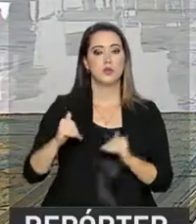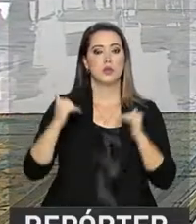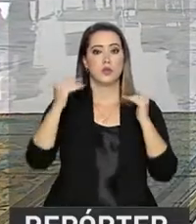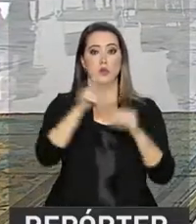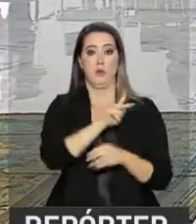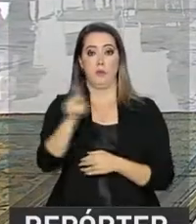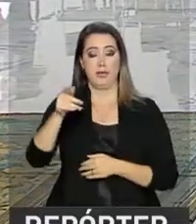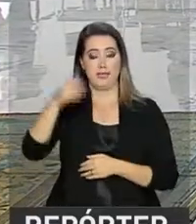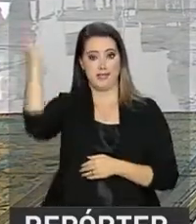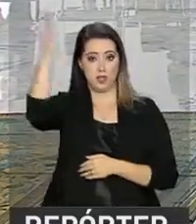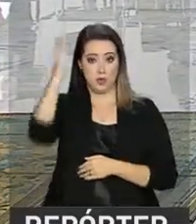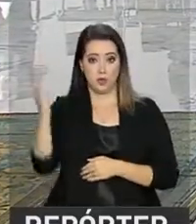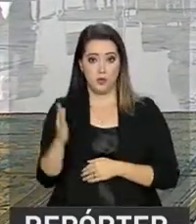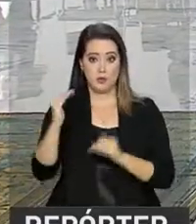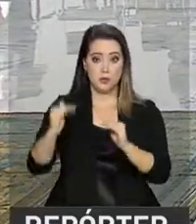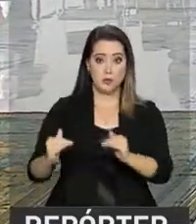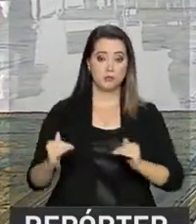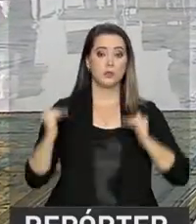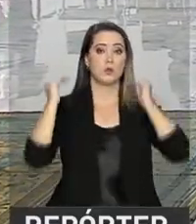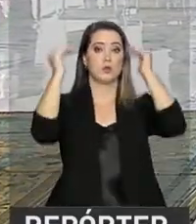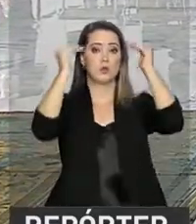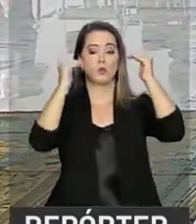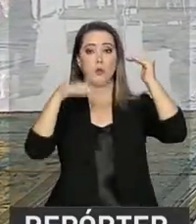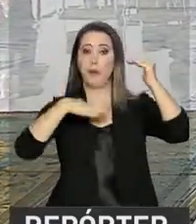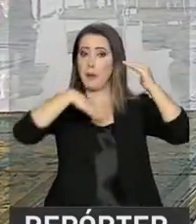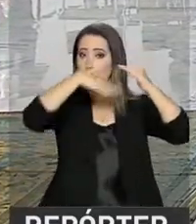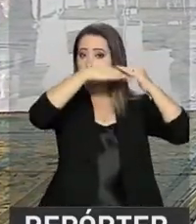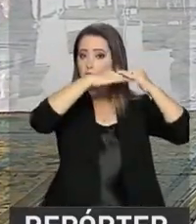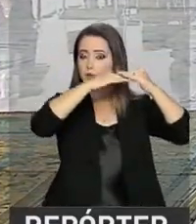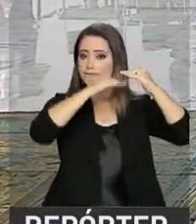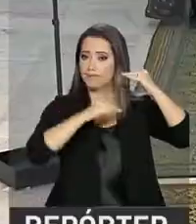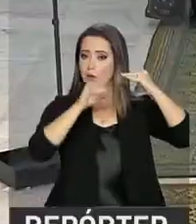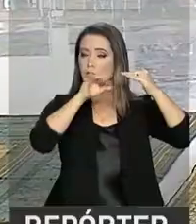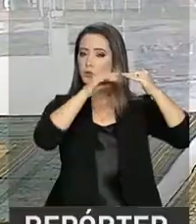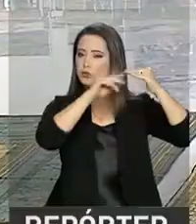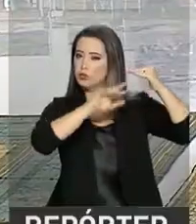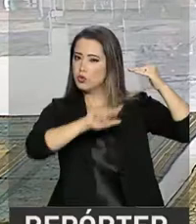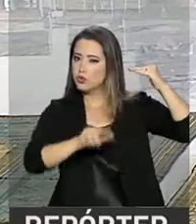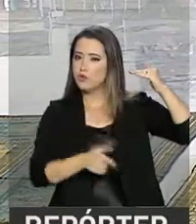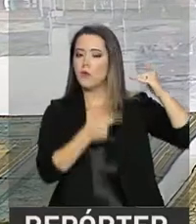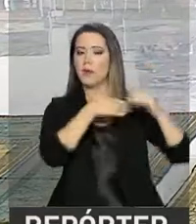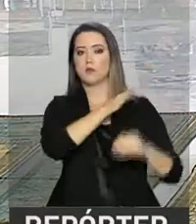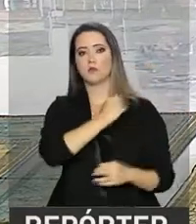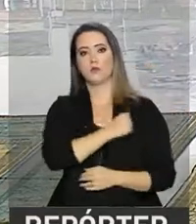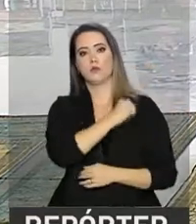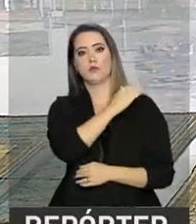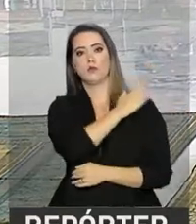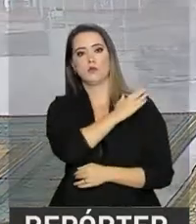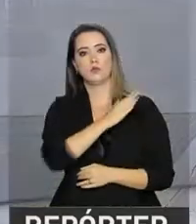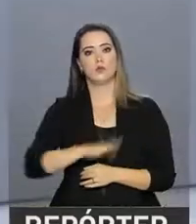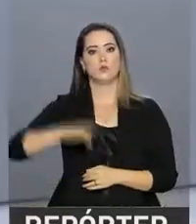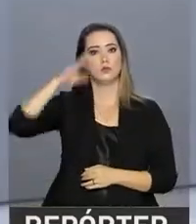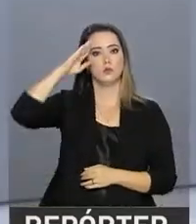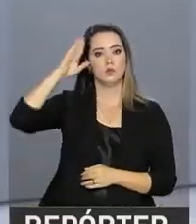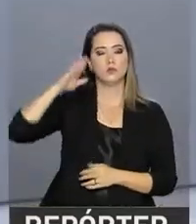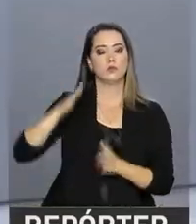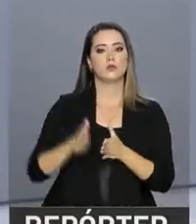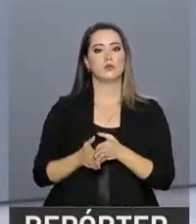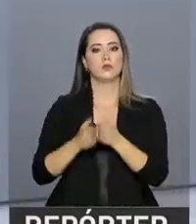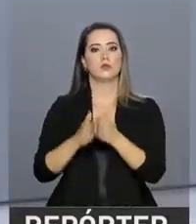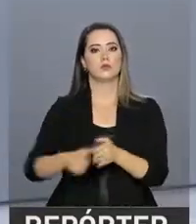alto da hierarquia das forças armadas ea função do presidente promover os oficiais-generais da marinha do exército